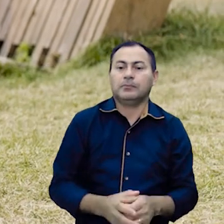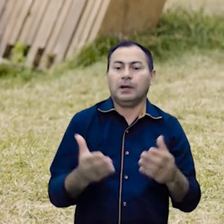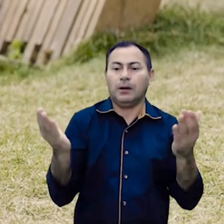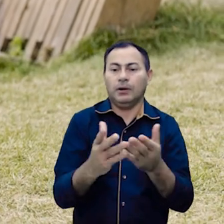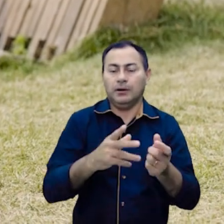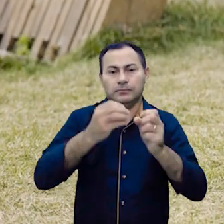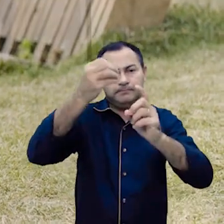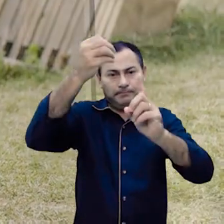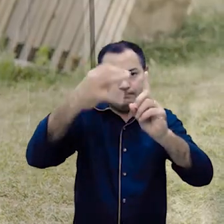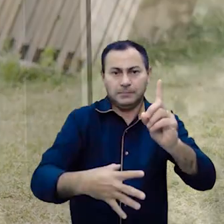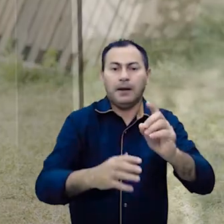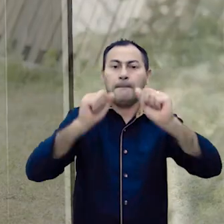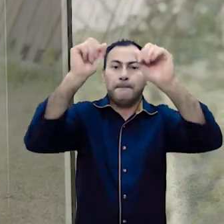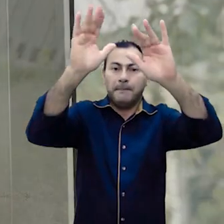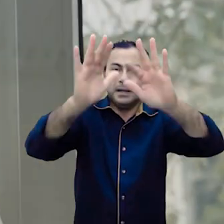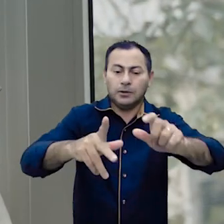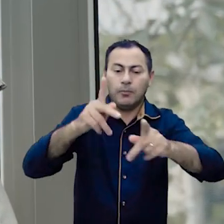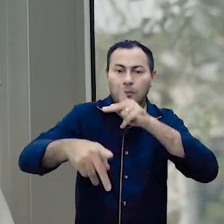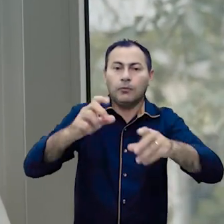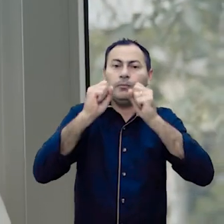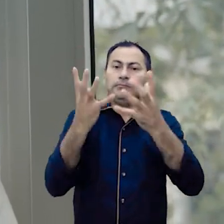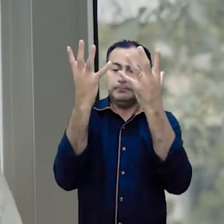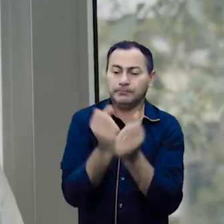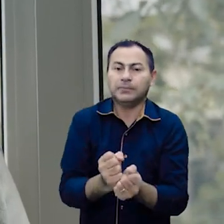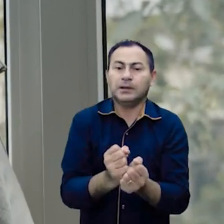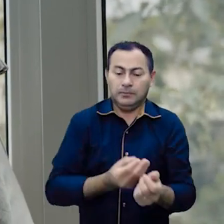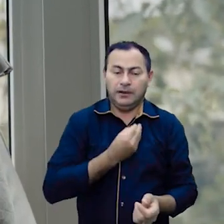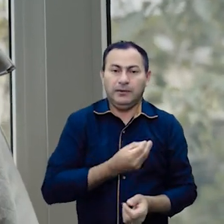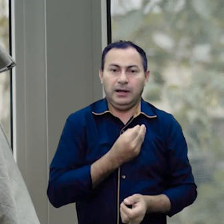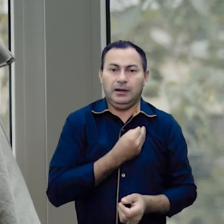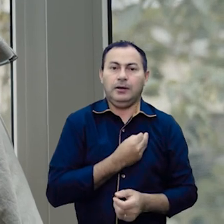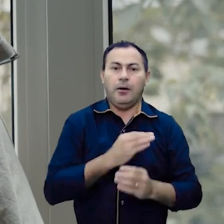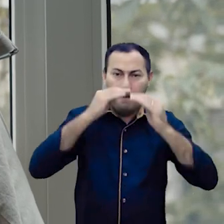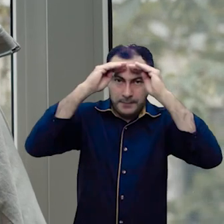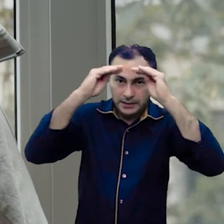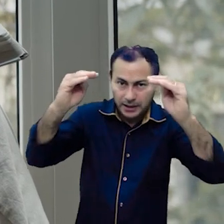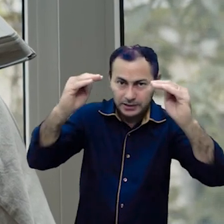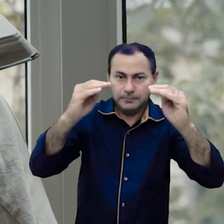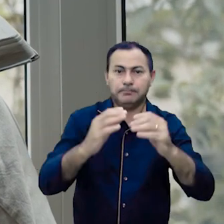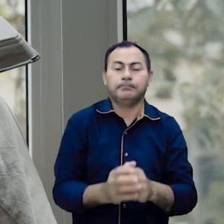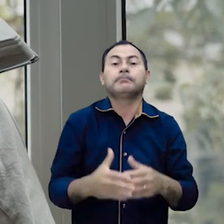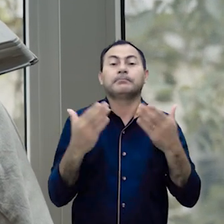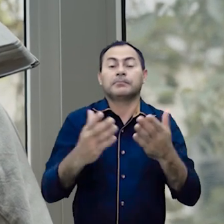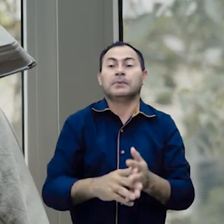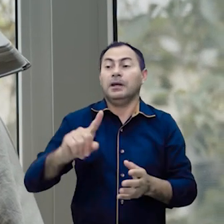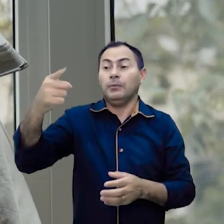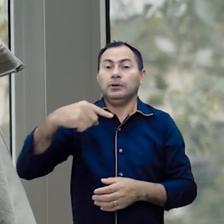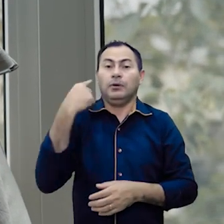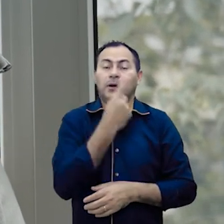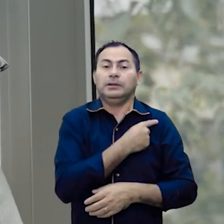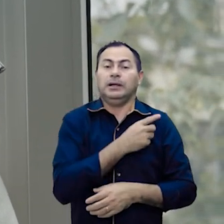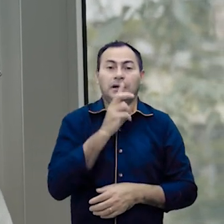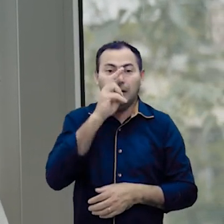aqui ele descreve as bençãos que o povo poderia receber mim obediência então